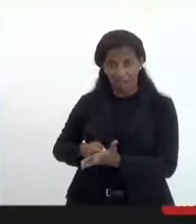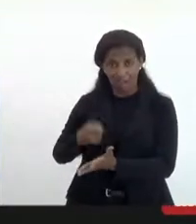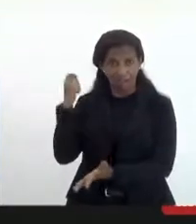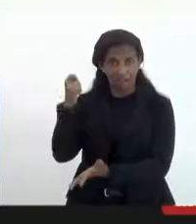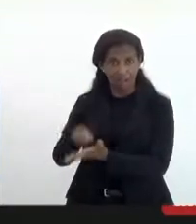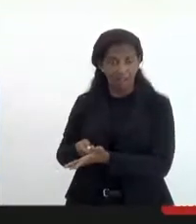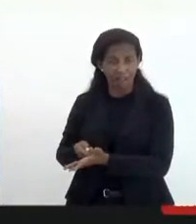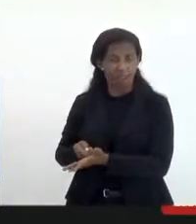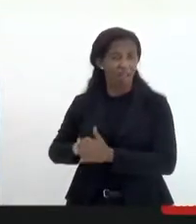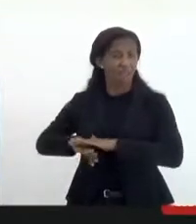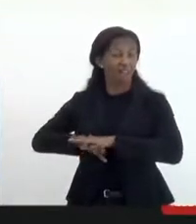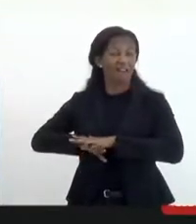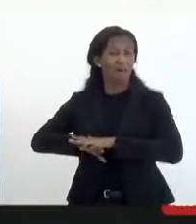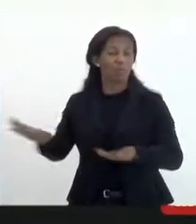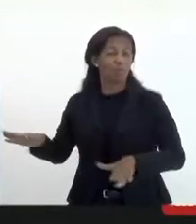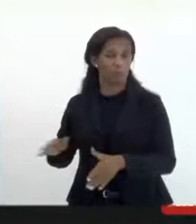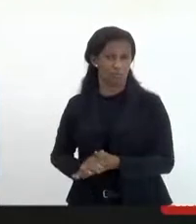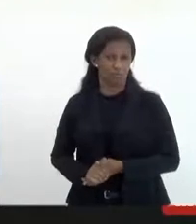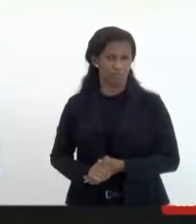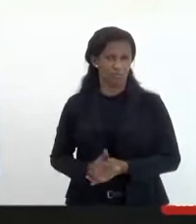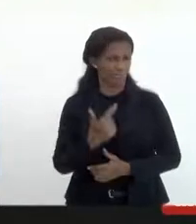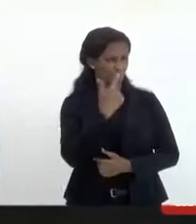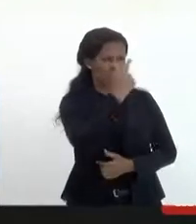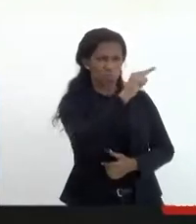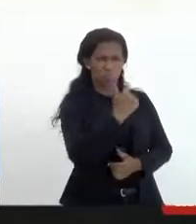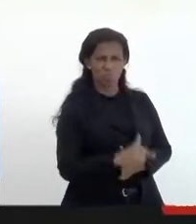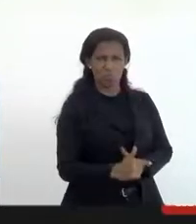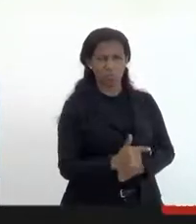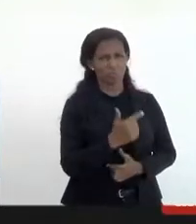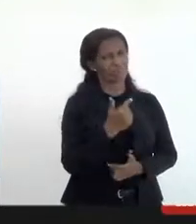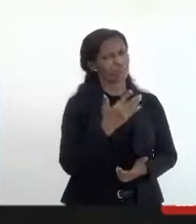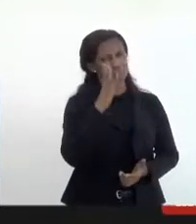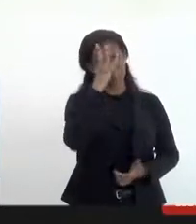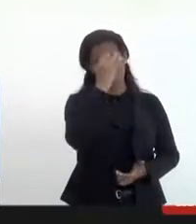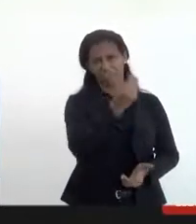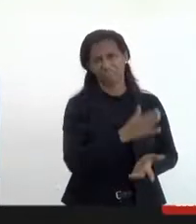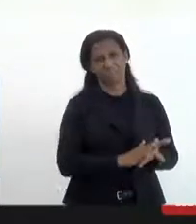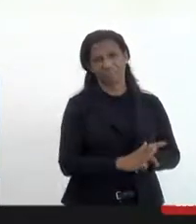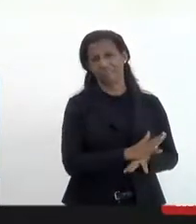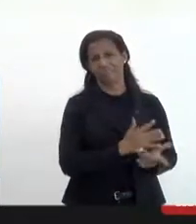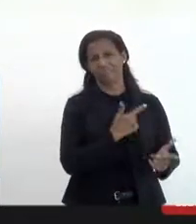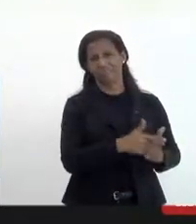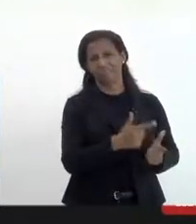restante, não resolveu os problemas de raiz.